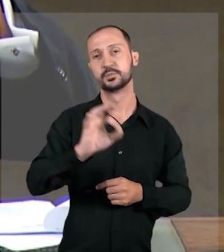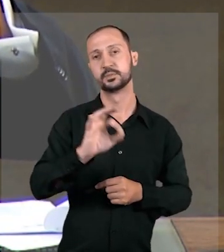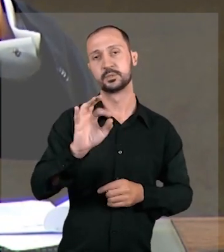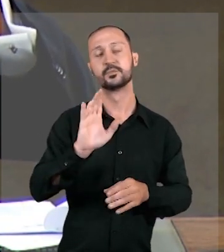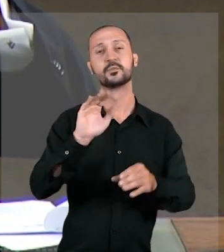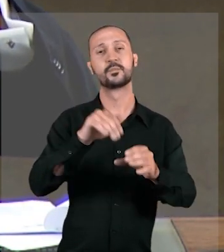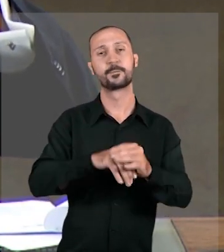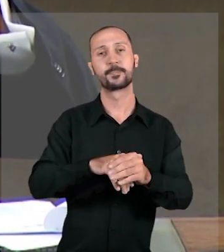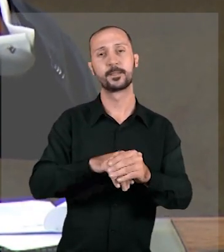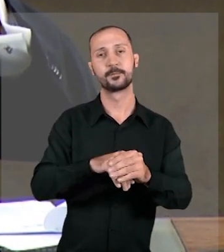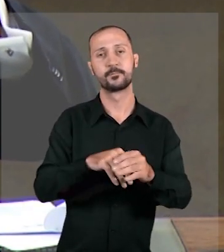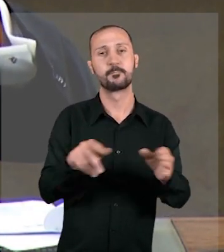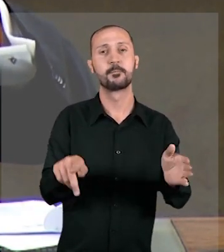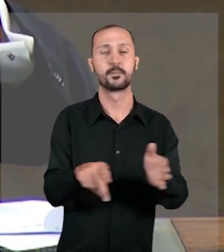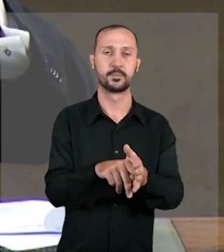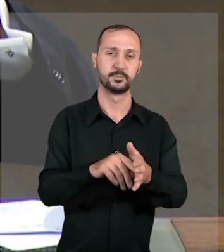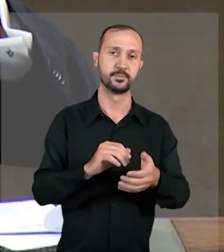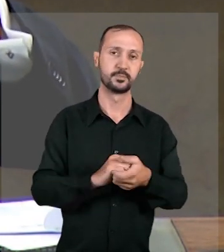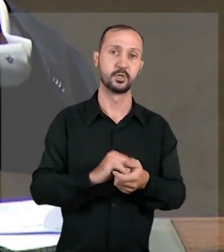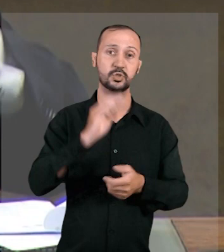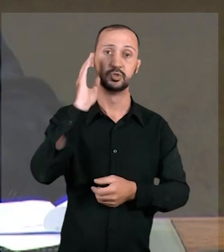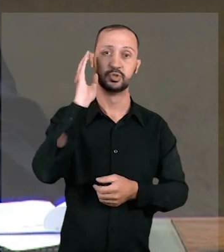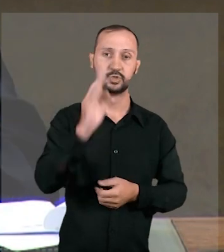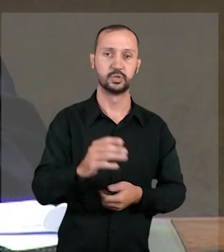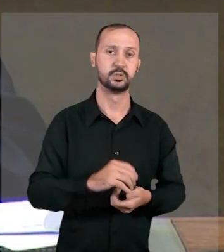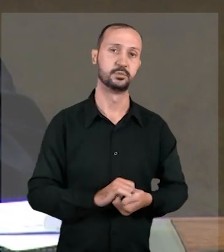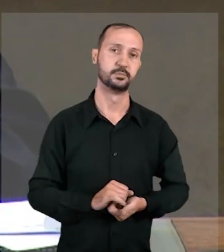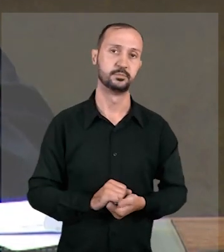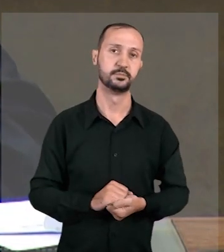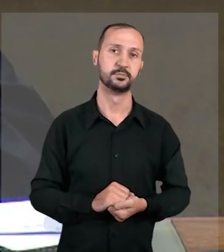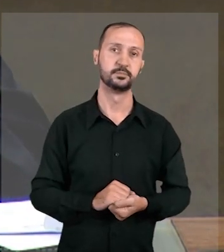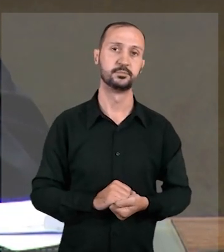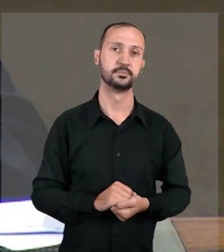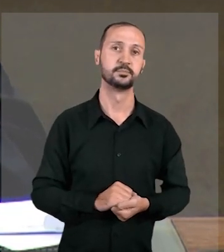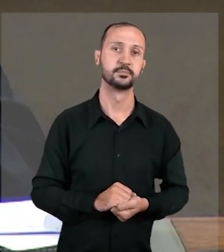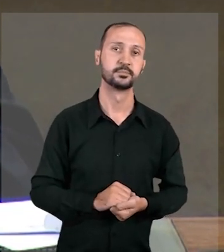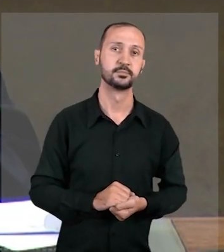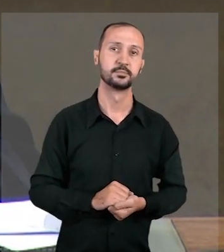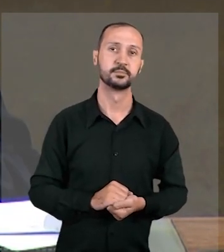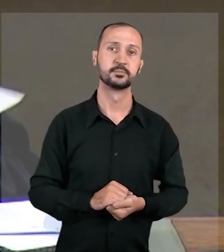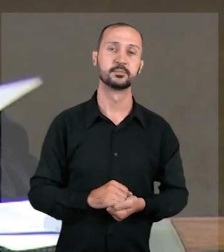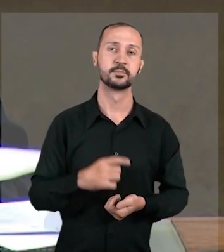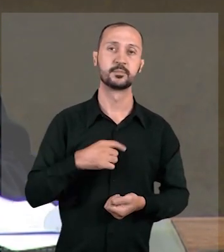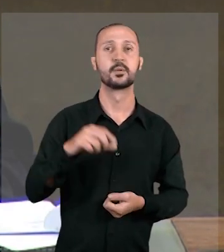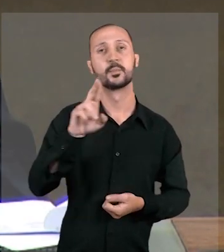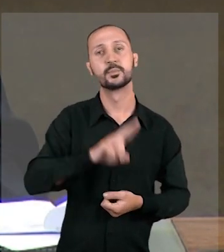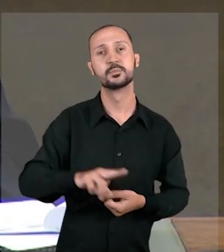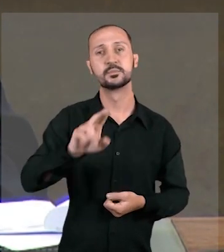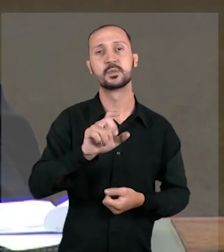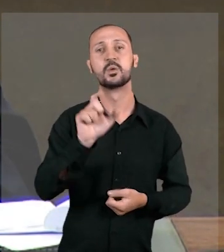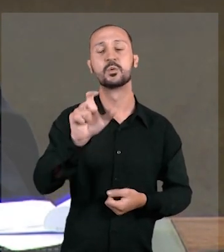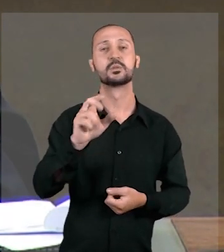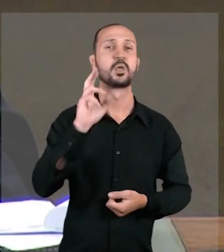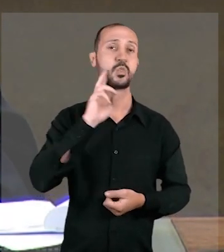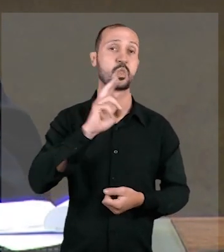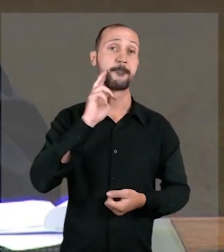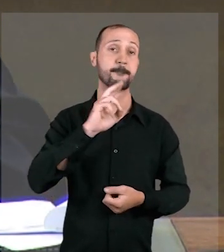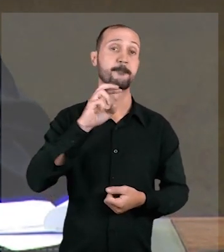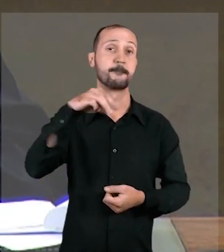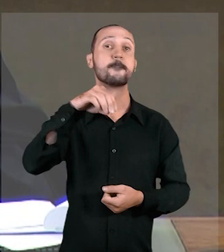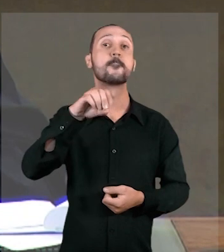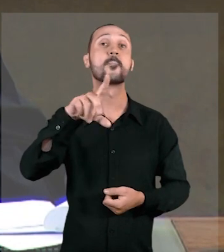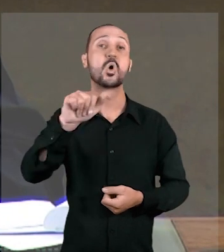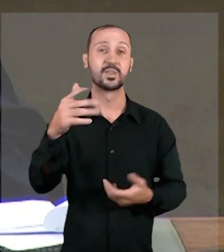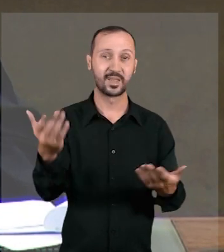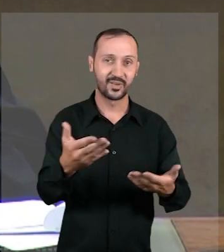com votação própria e direta. Portanto, para usar a expressão da moda, o termo da